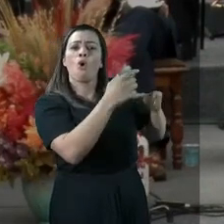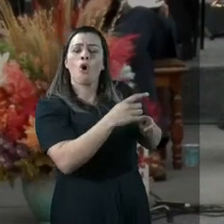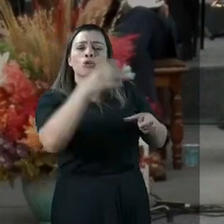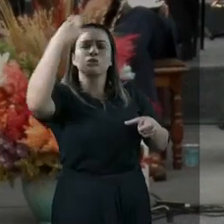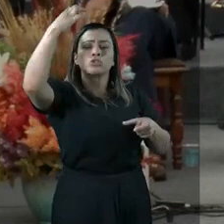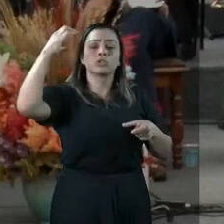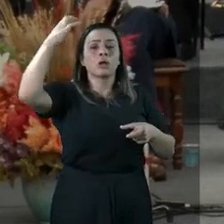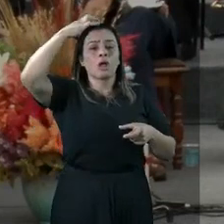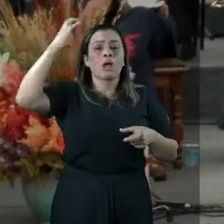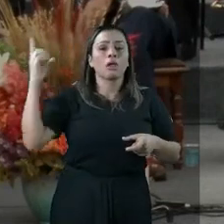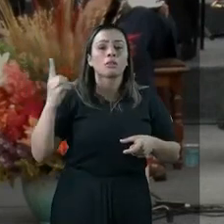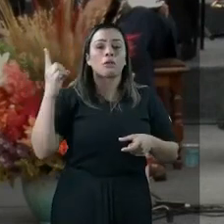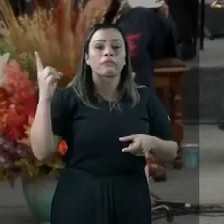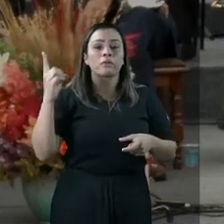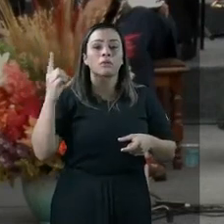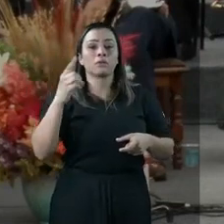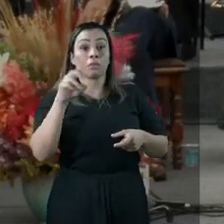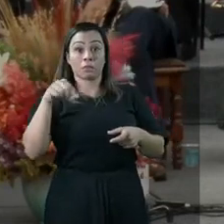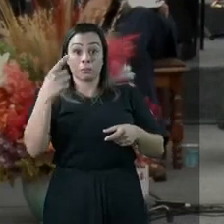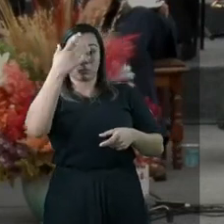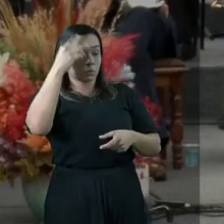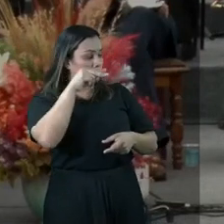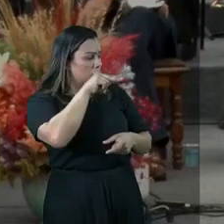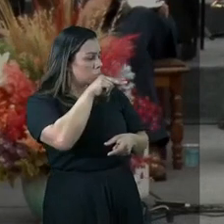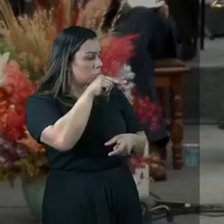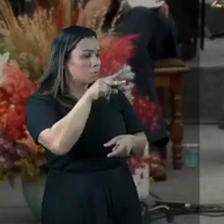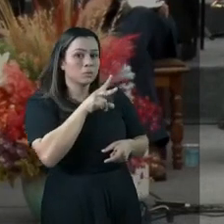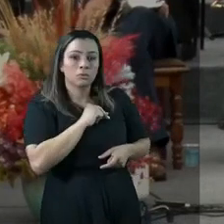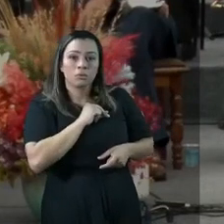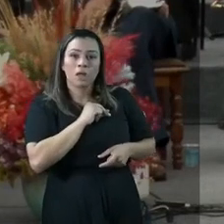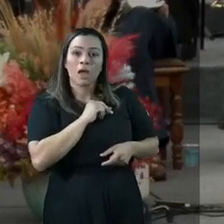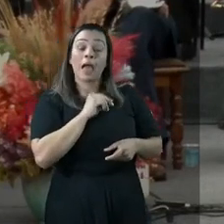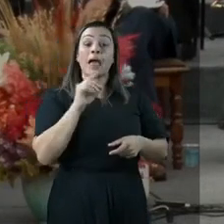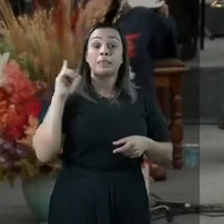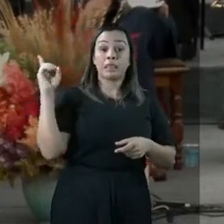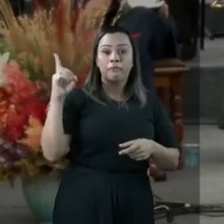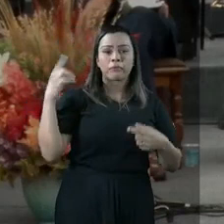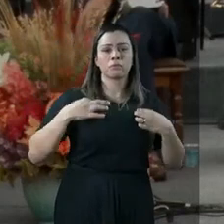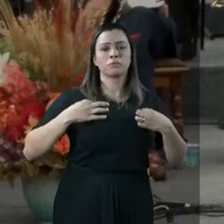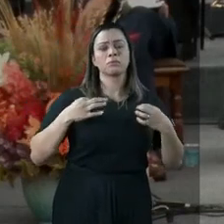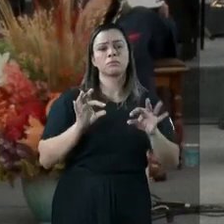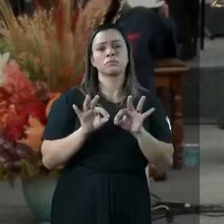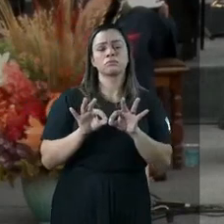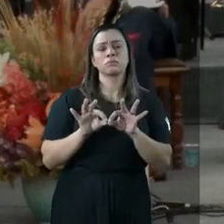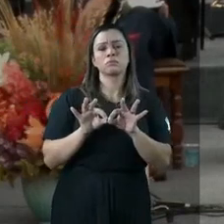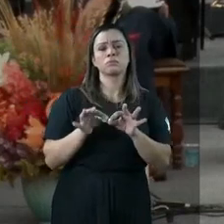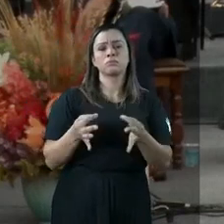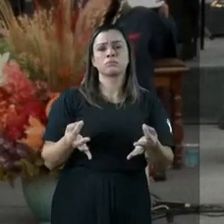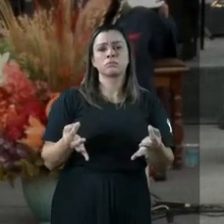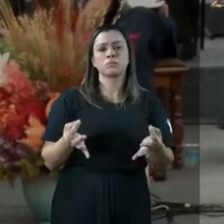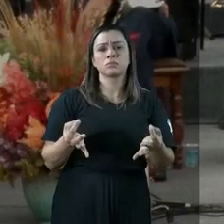linho. Quando alguém olha para Davi e argumenta com Davi, questiona dizendo: Davi,